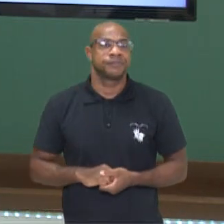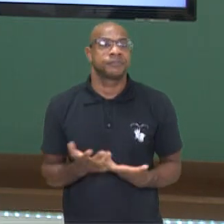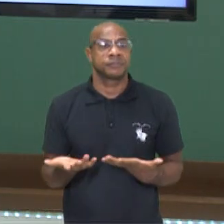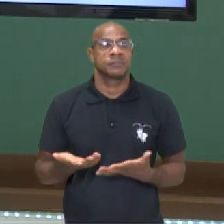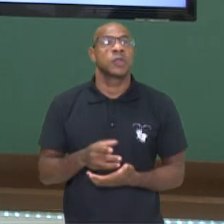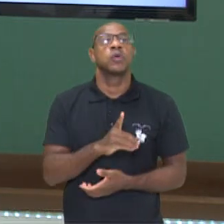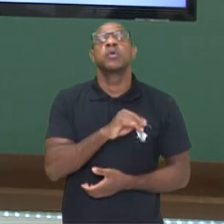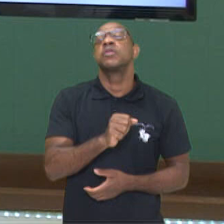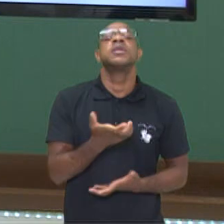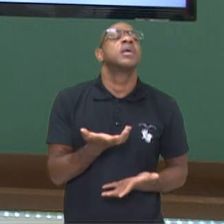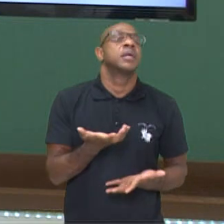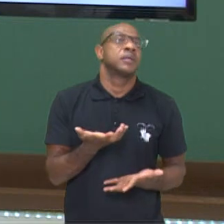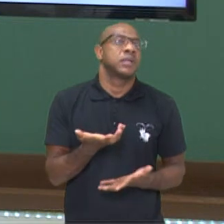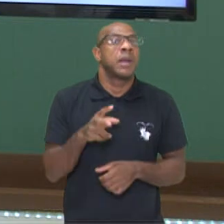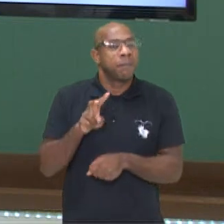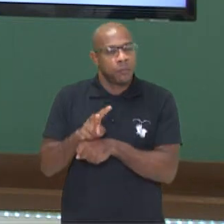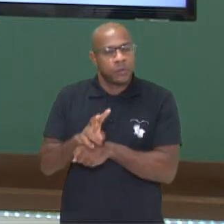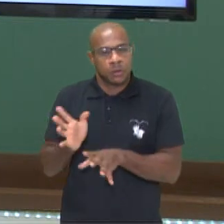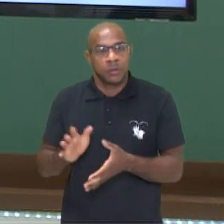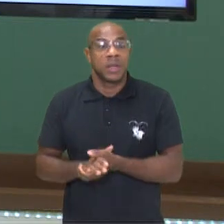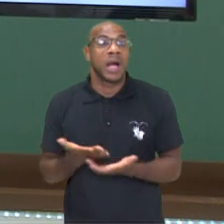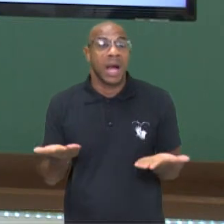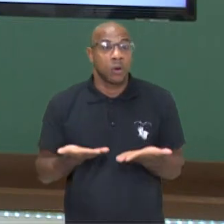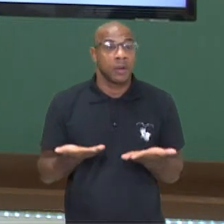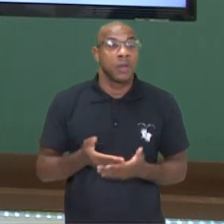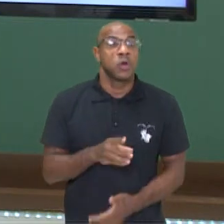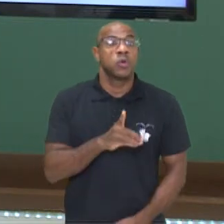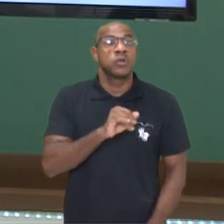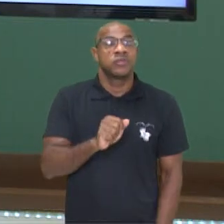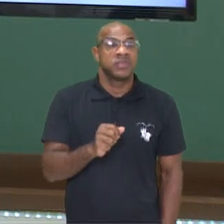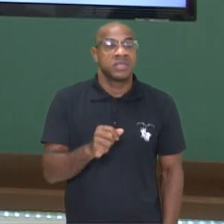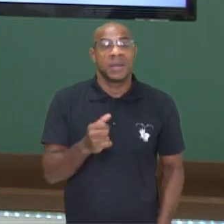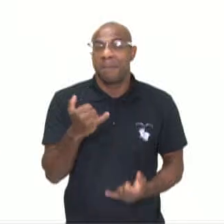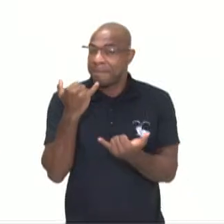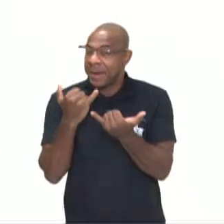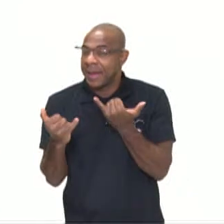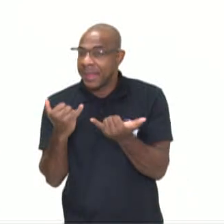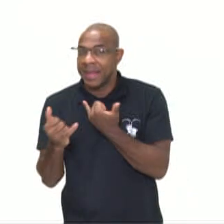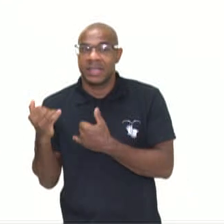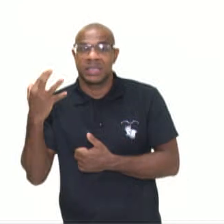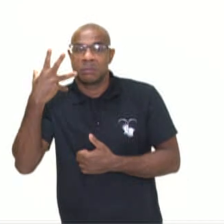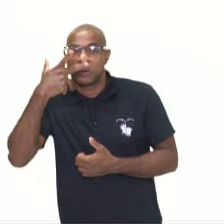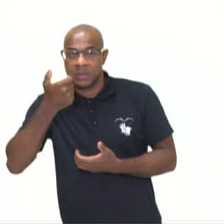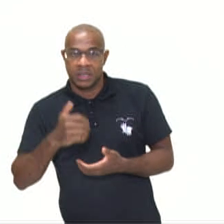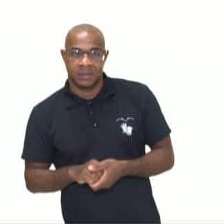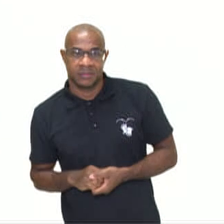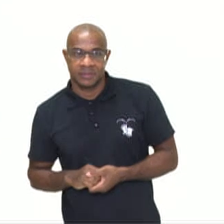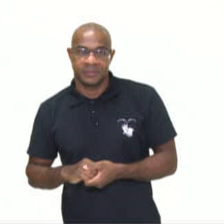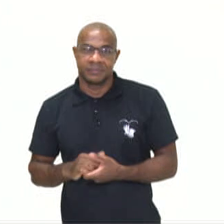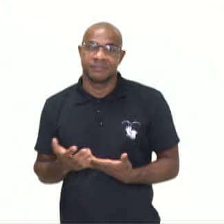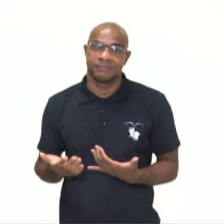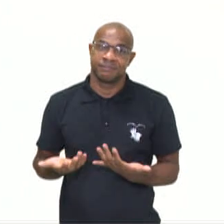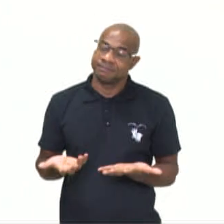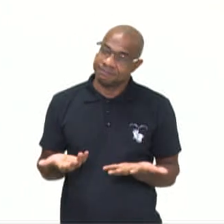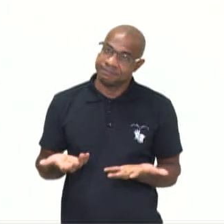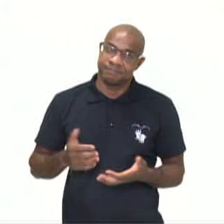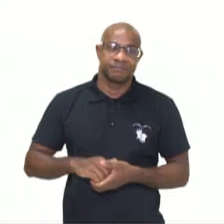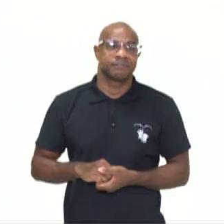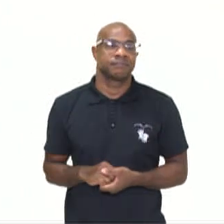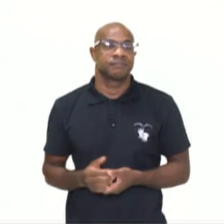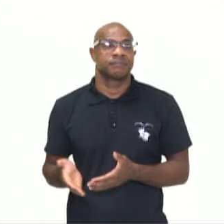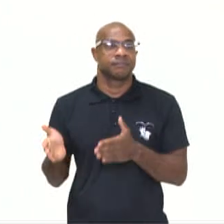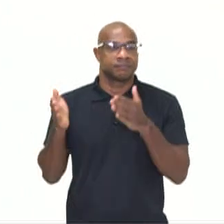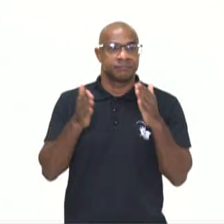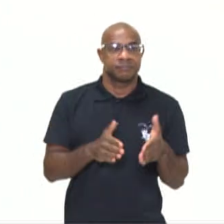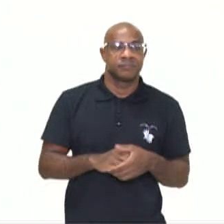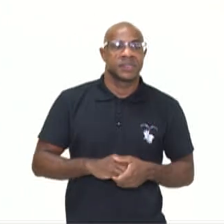parecem belos, é algo que aparenta. Os dias permanecem belos, é uma constância, eu tenho